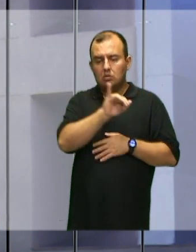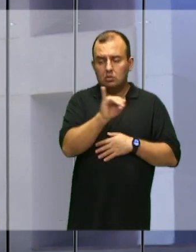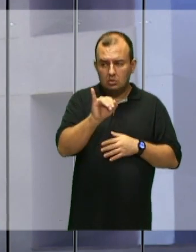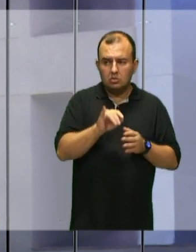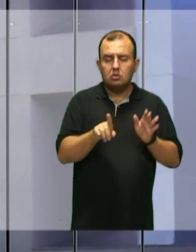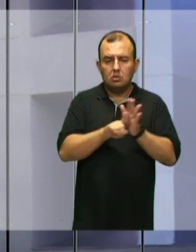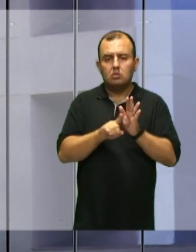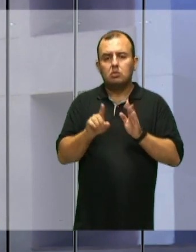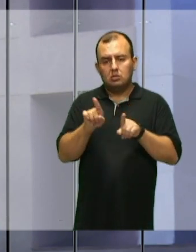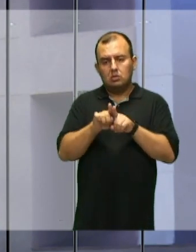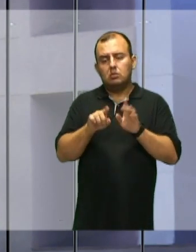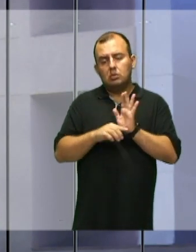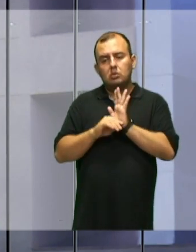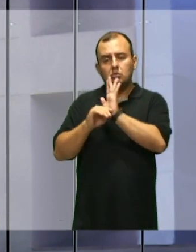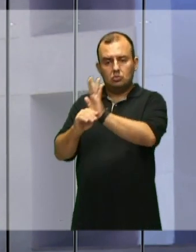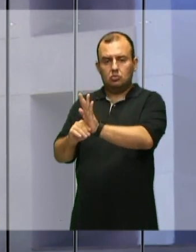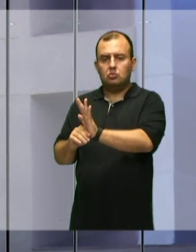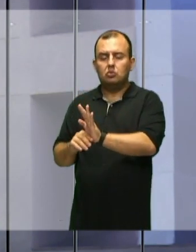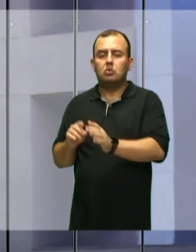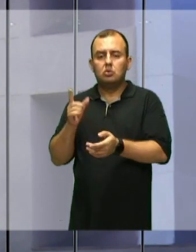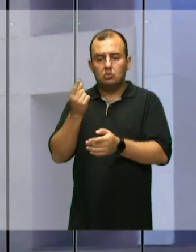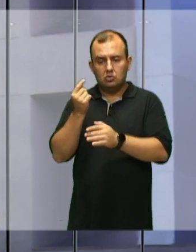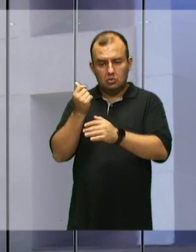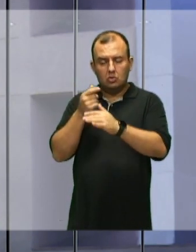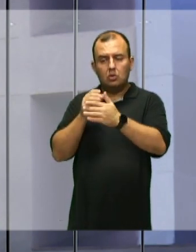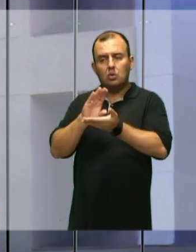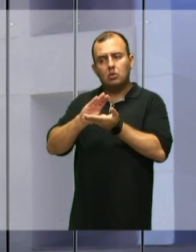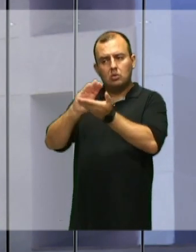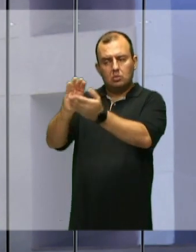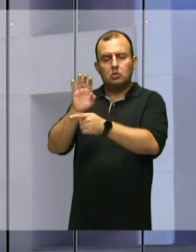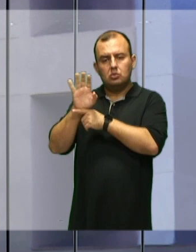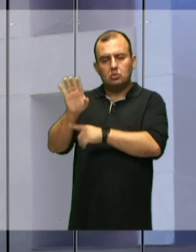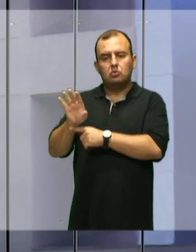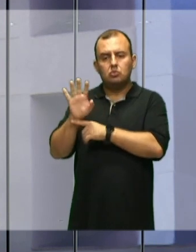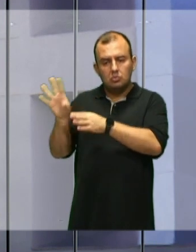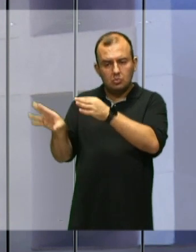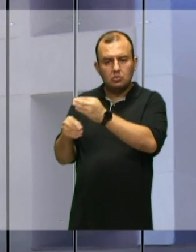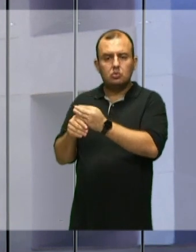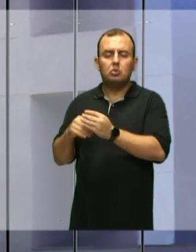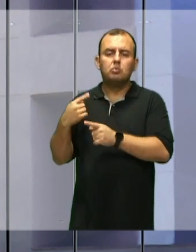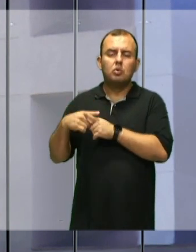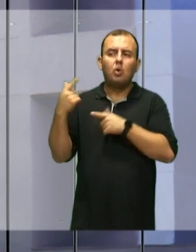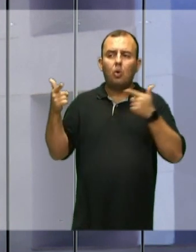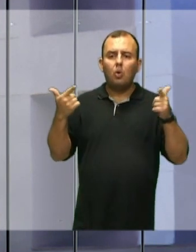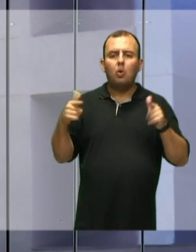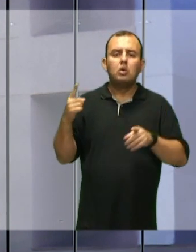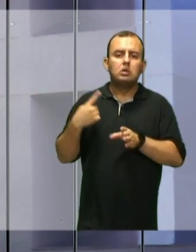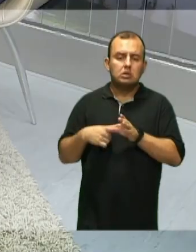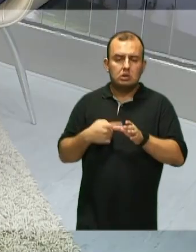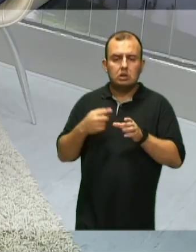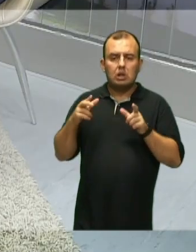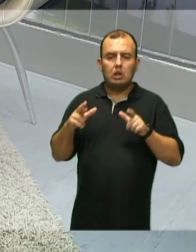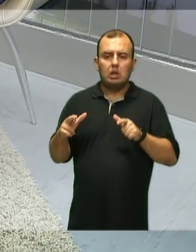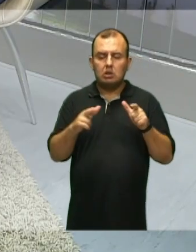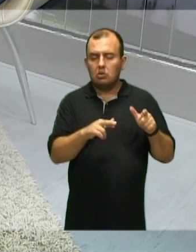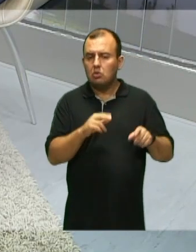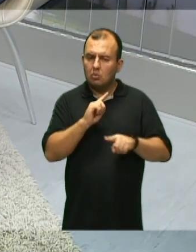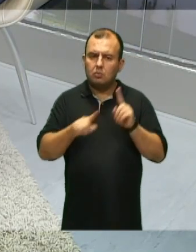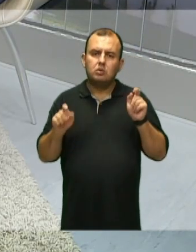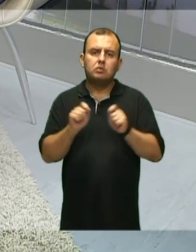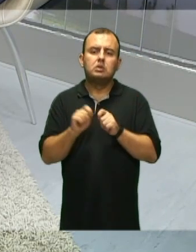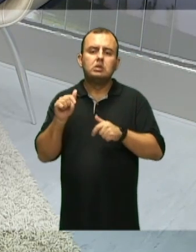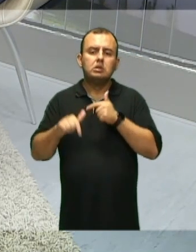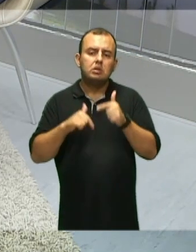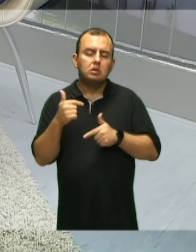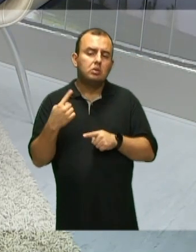próprios próprios da cidade no Hospital Marieta para conseguir contribuir Então por que outras cidades da região não podem fazer esse trabalho